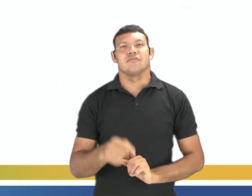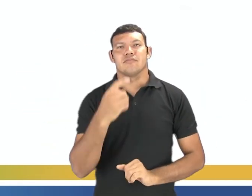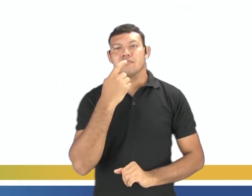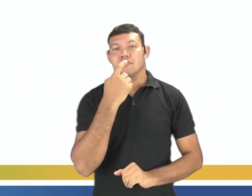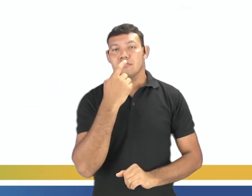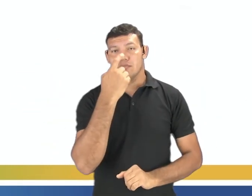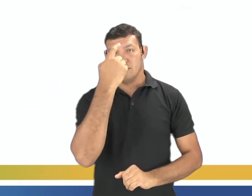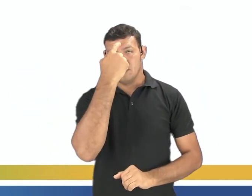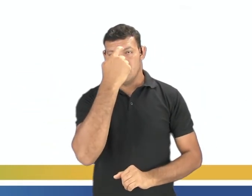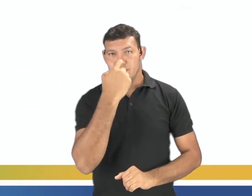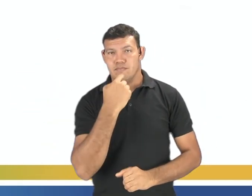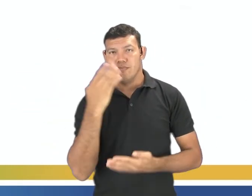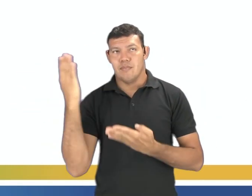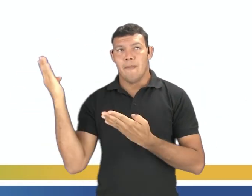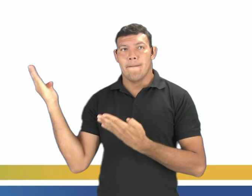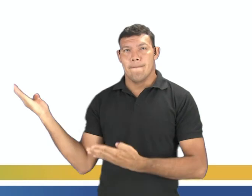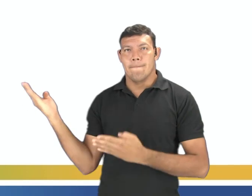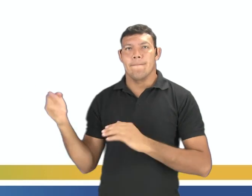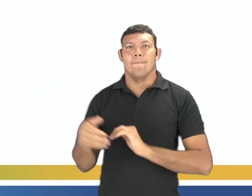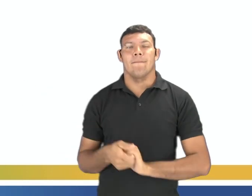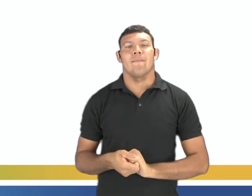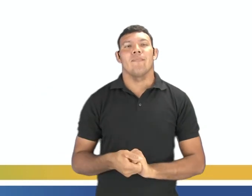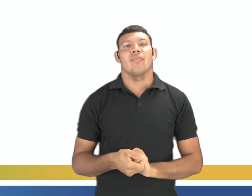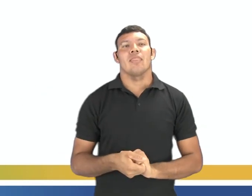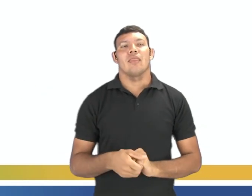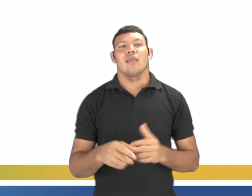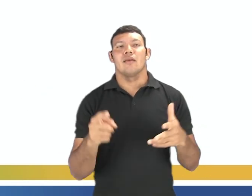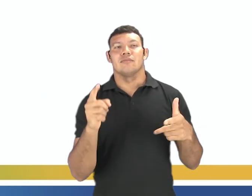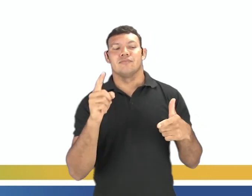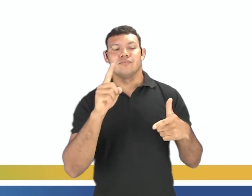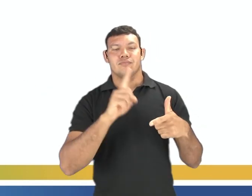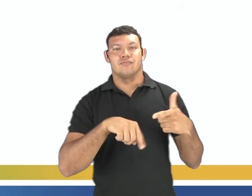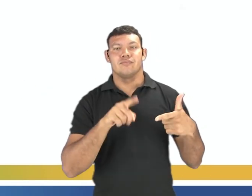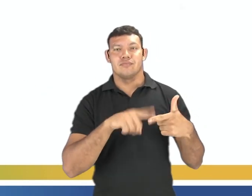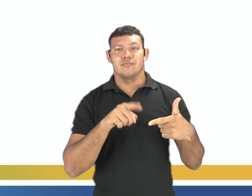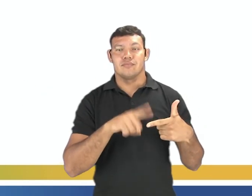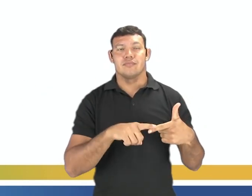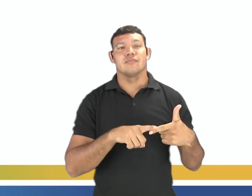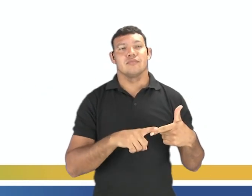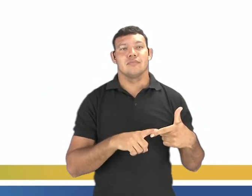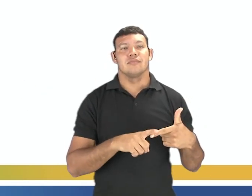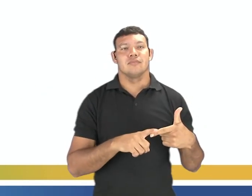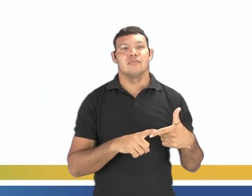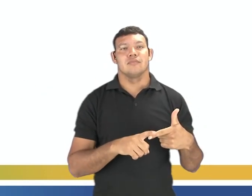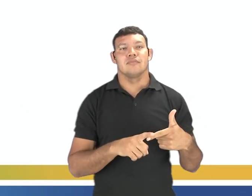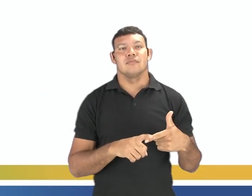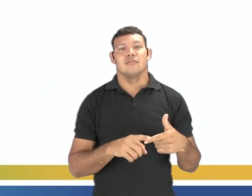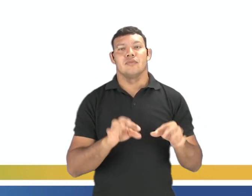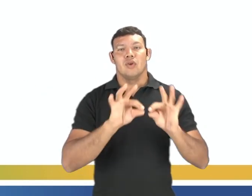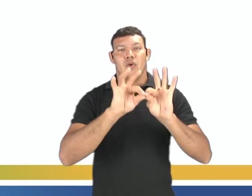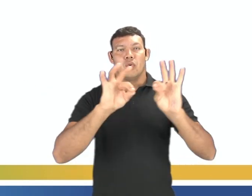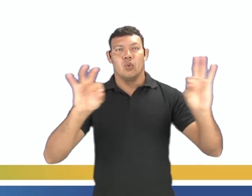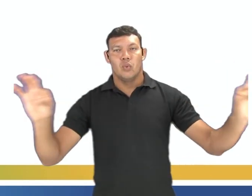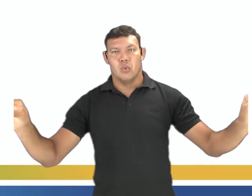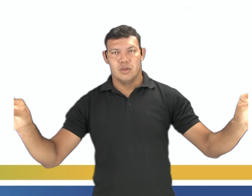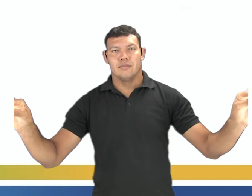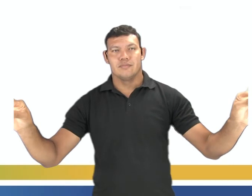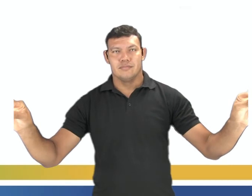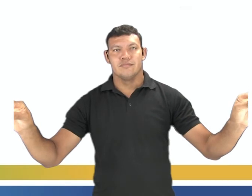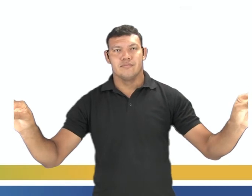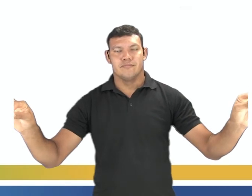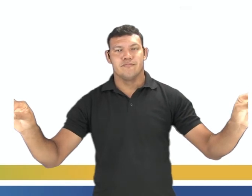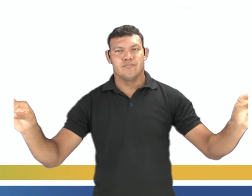isso é geometricamente a segunda propriedade diz o seguinte quando uma reta é